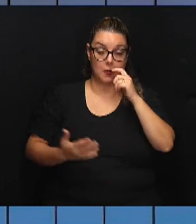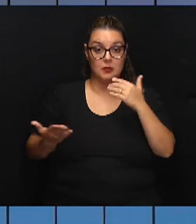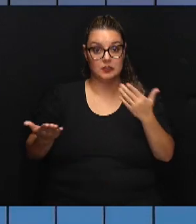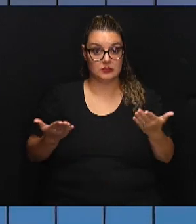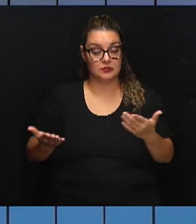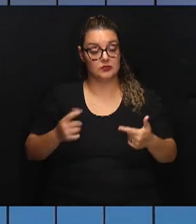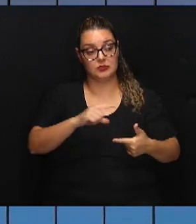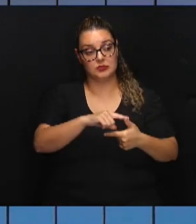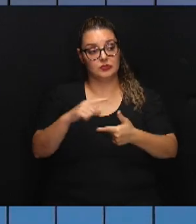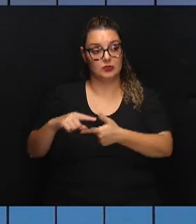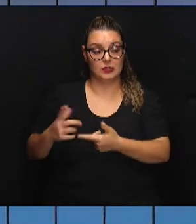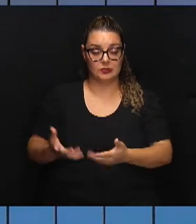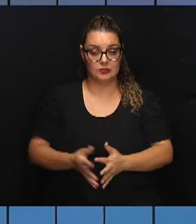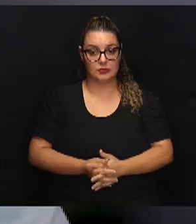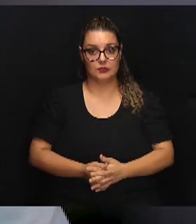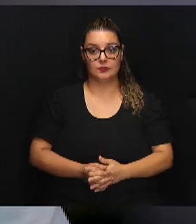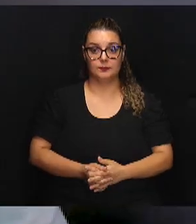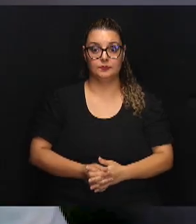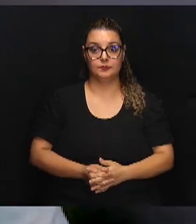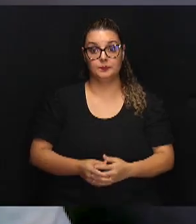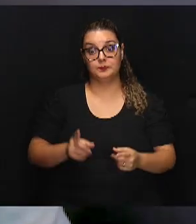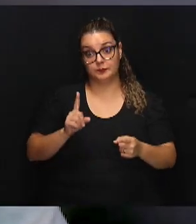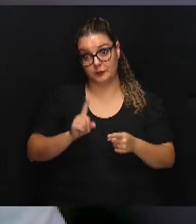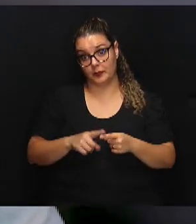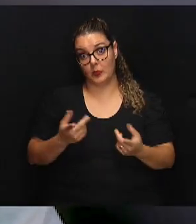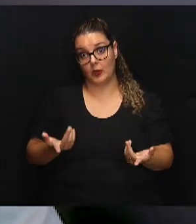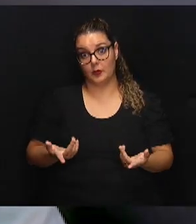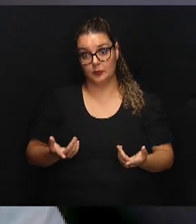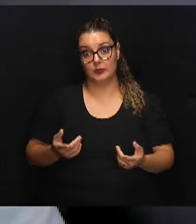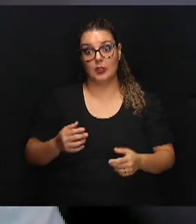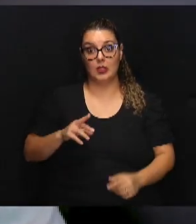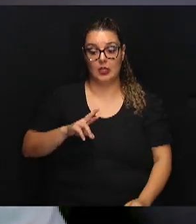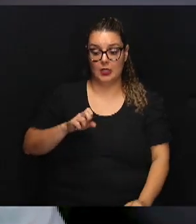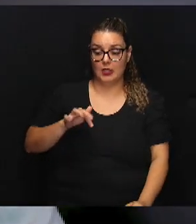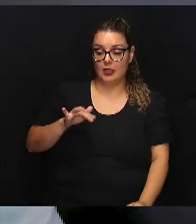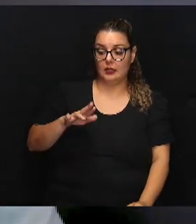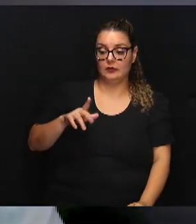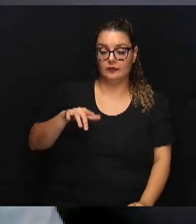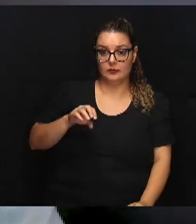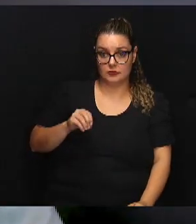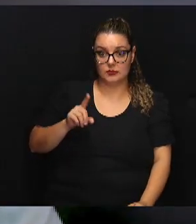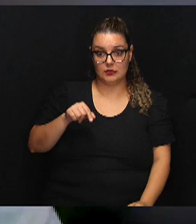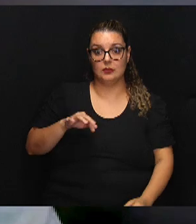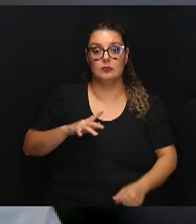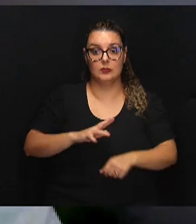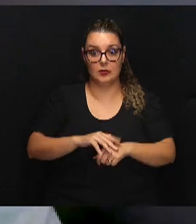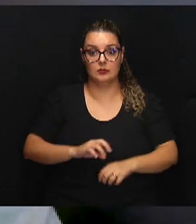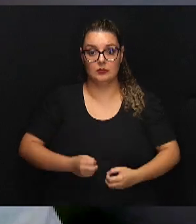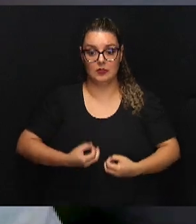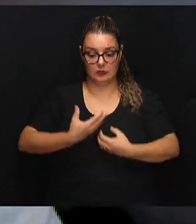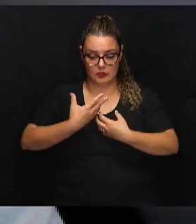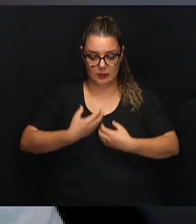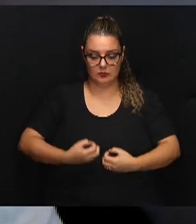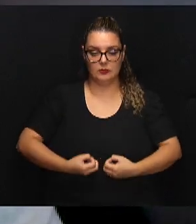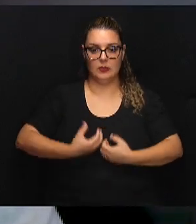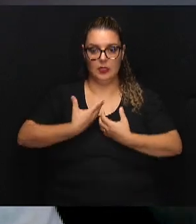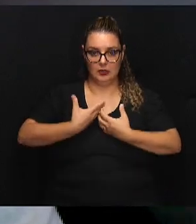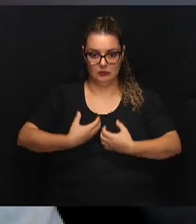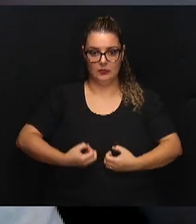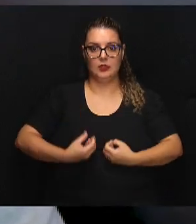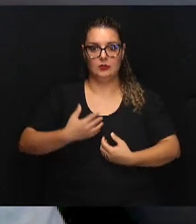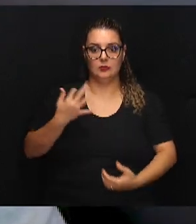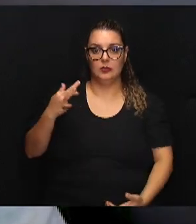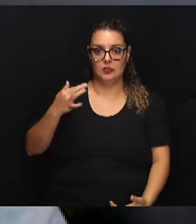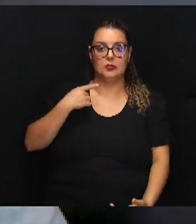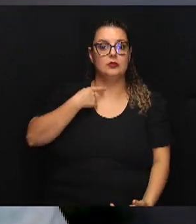quadros? Não, na verdade, assim, refluxo é uma doença, dor de garganta é um sintoma, né? Então, o refluxo, ele pode ter dor de